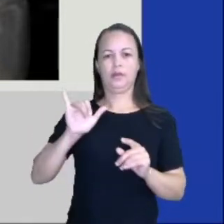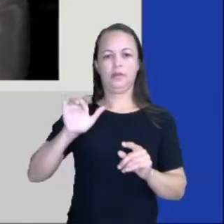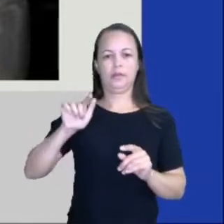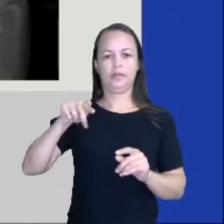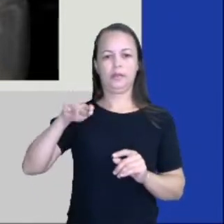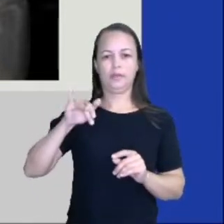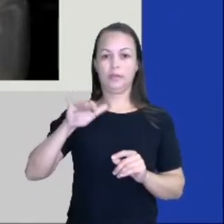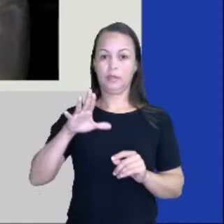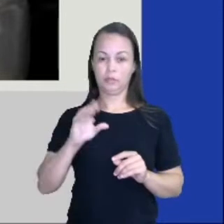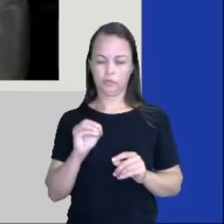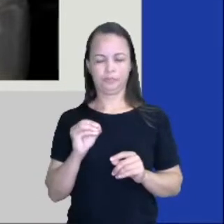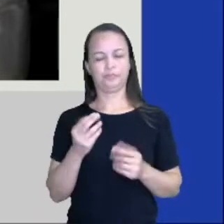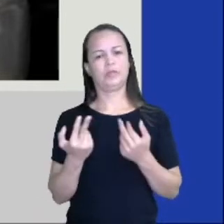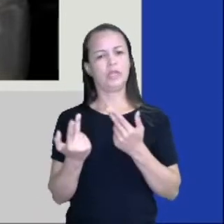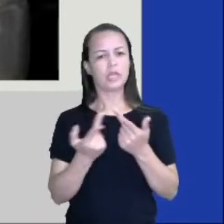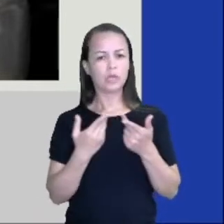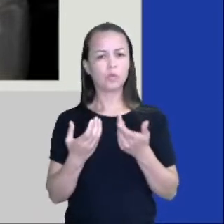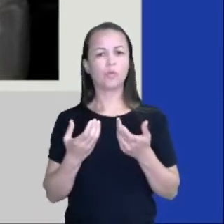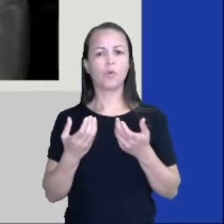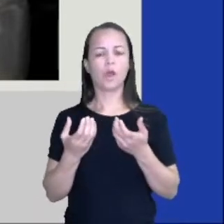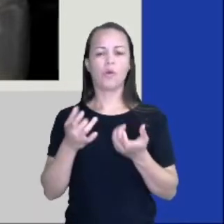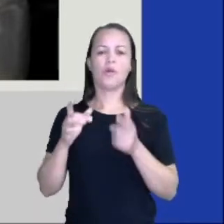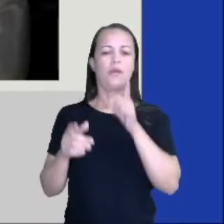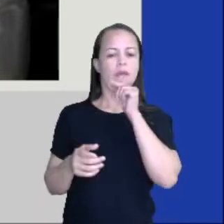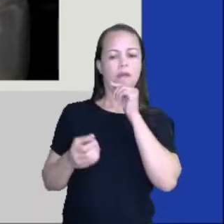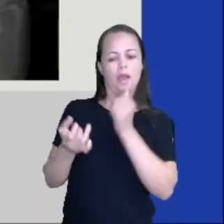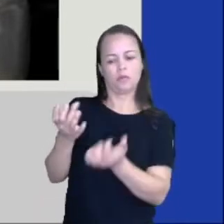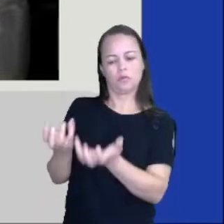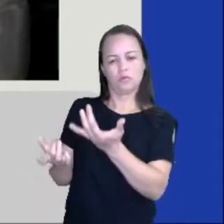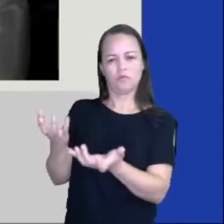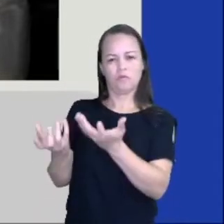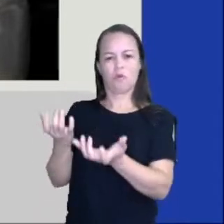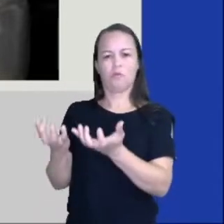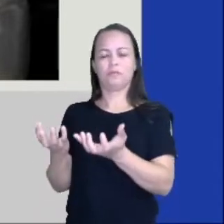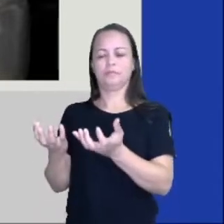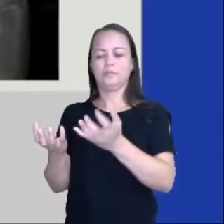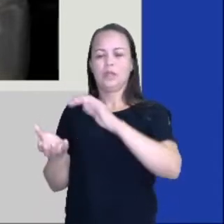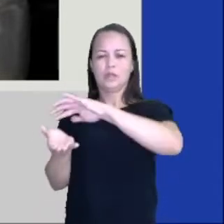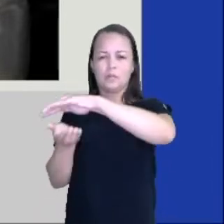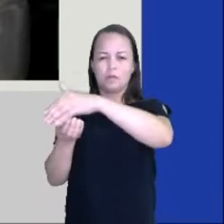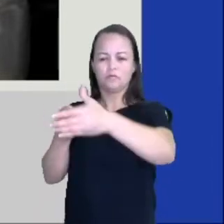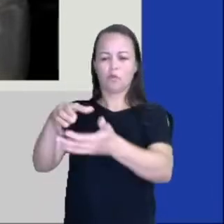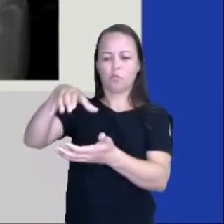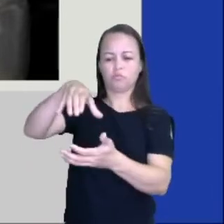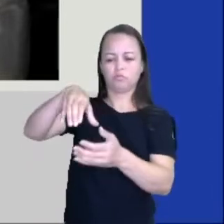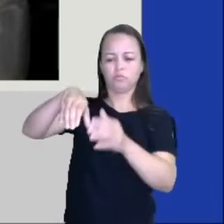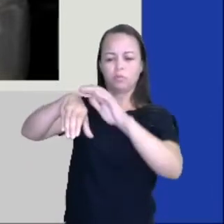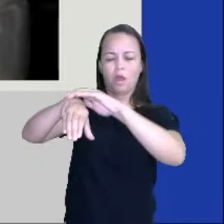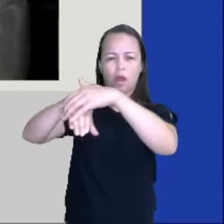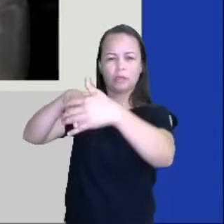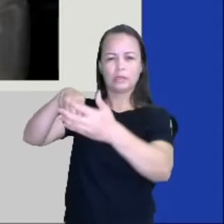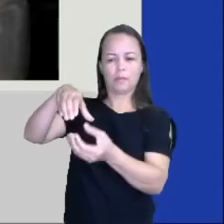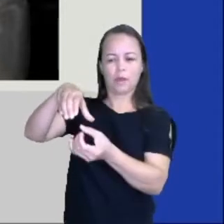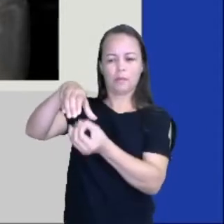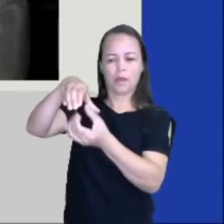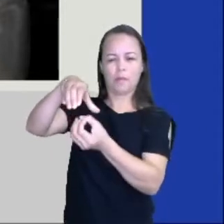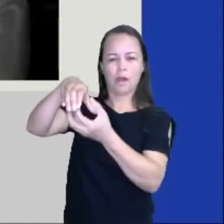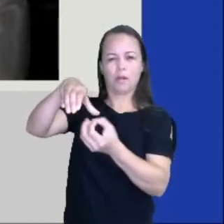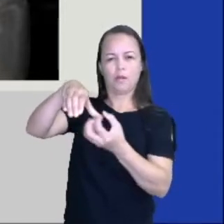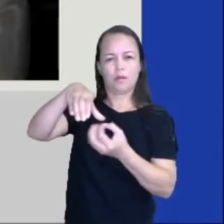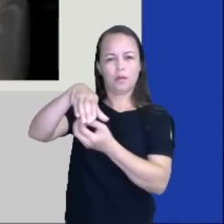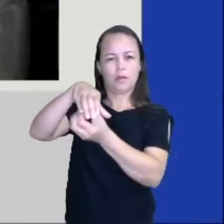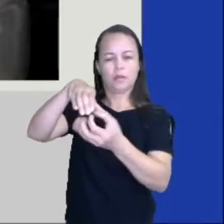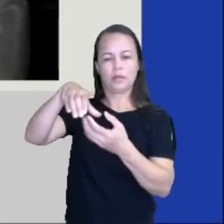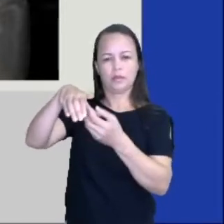vapor. Se a água estiver fervendo, a gente tampa e desliga, né, as gotículas que ficam na tampinha, que seria a água